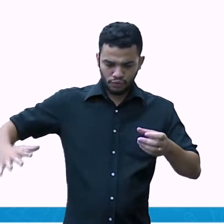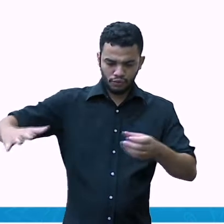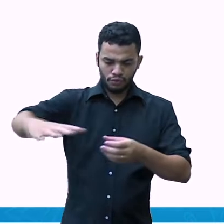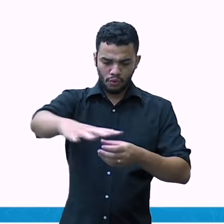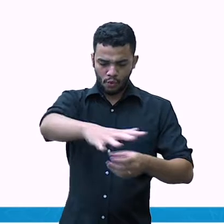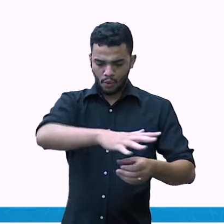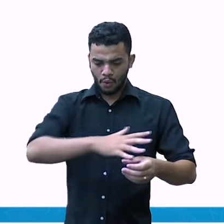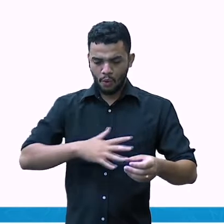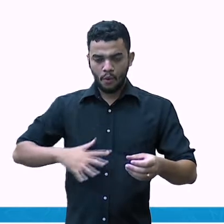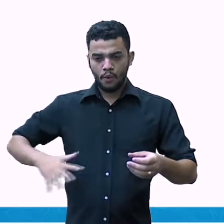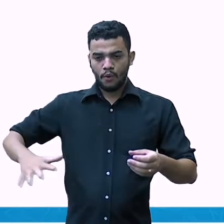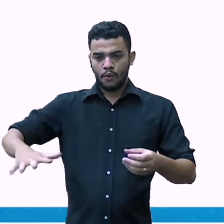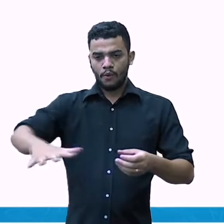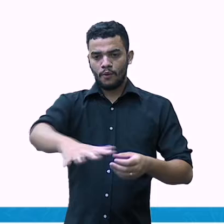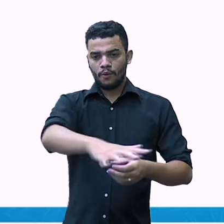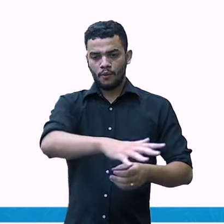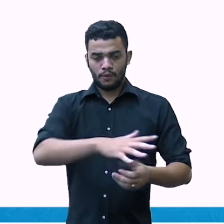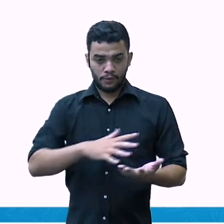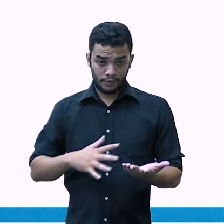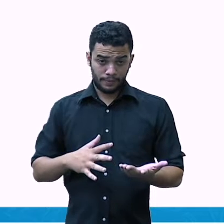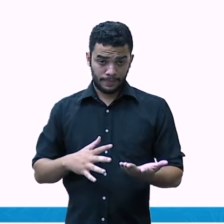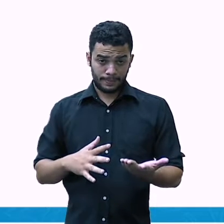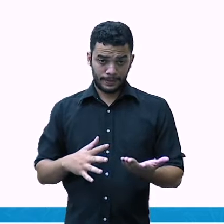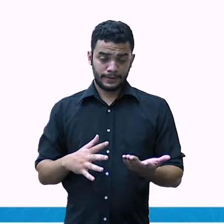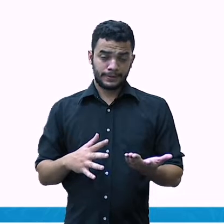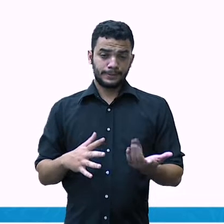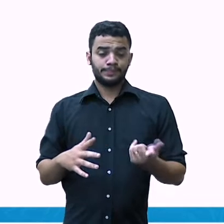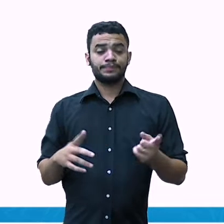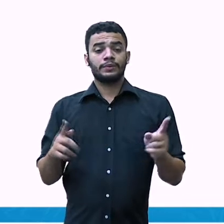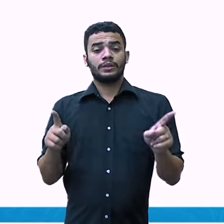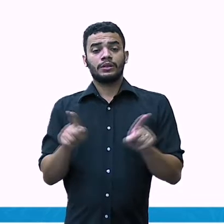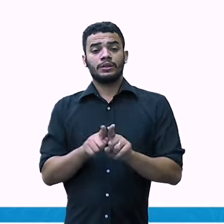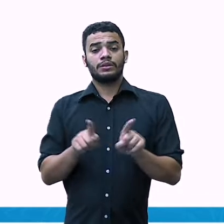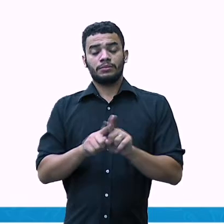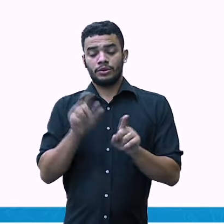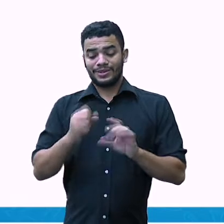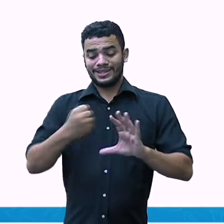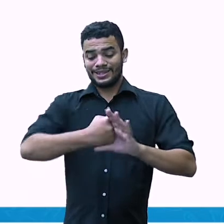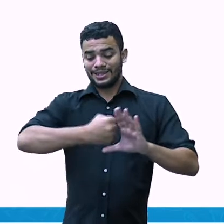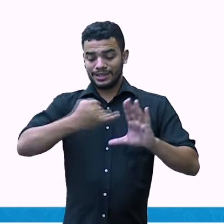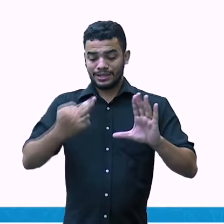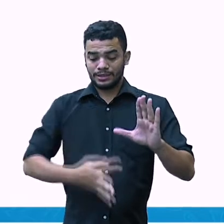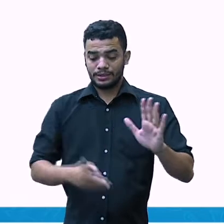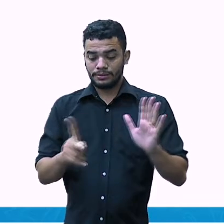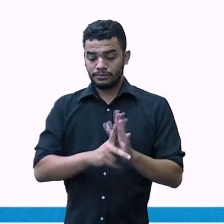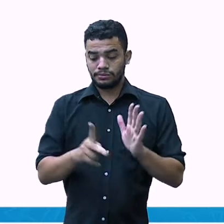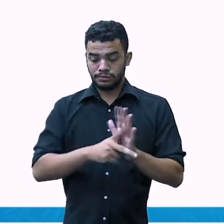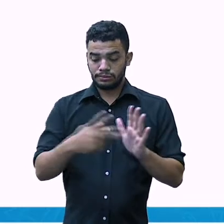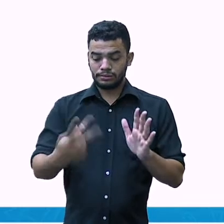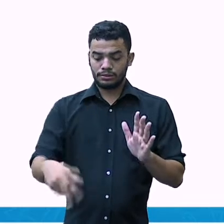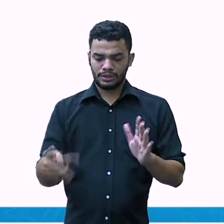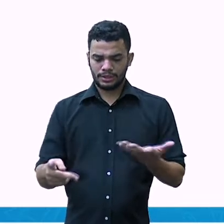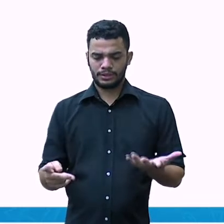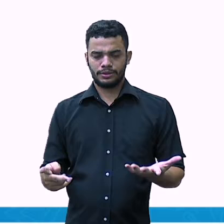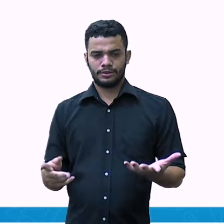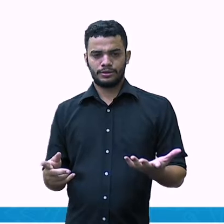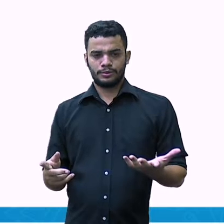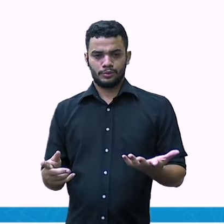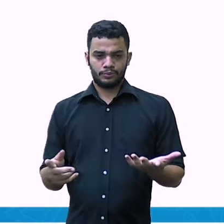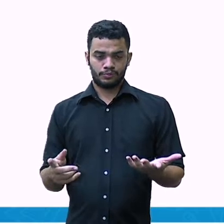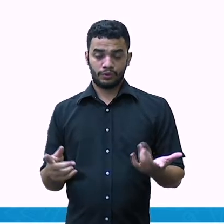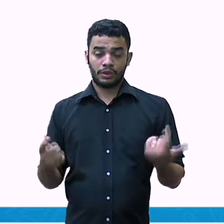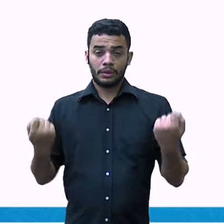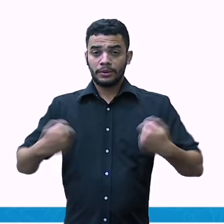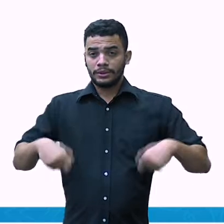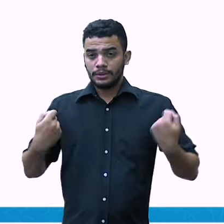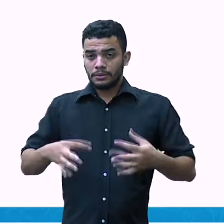vai ocupar, mas também envolve as características daquele lugar. E uma coisa que nós